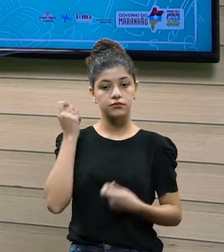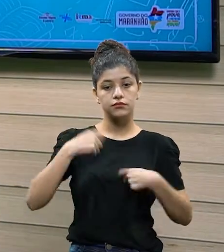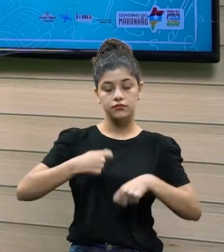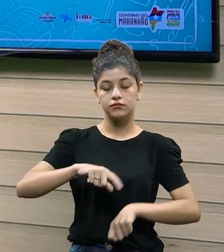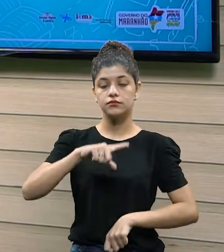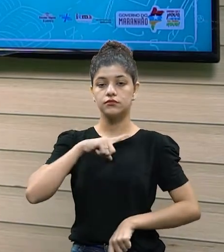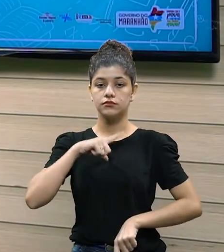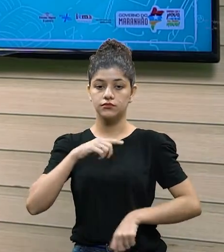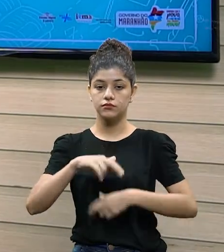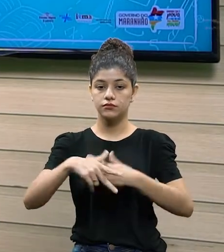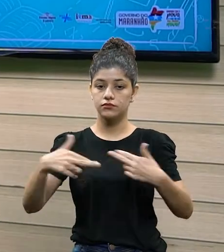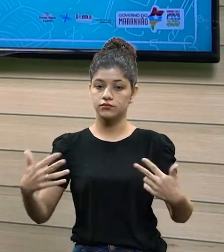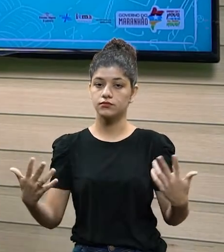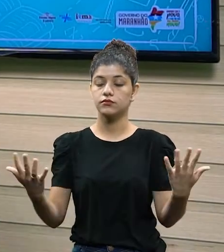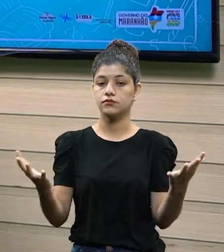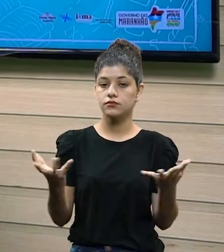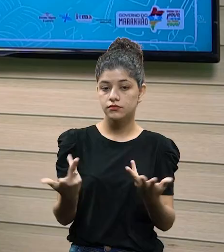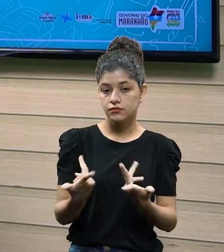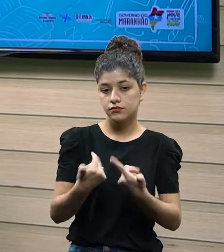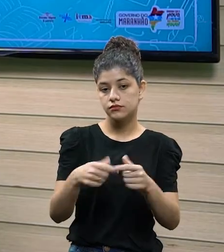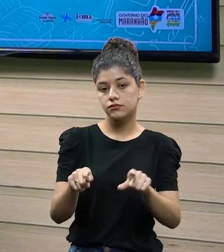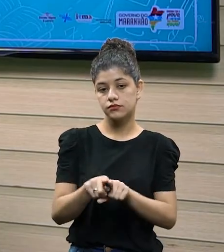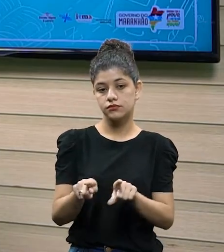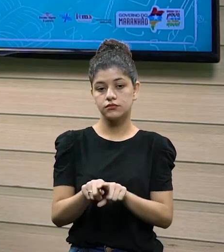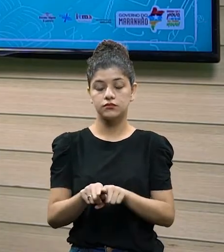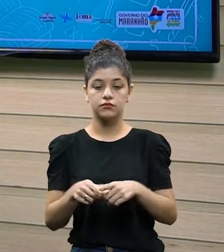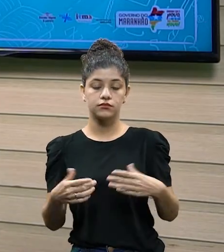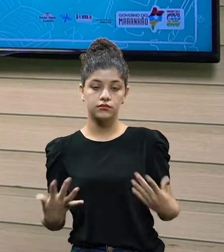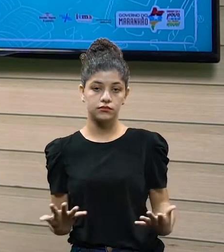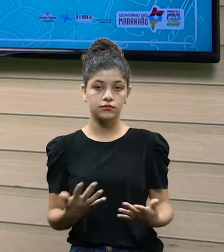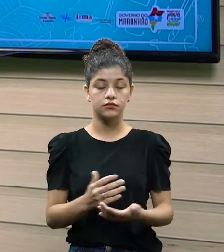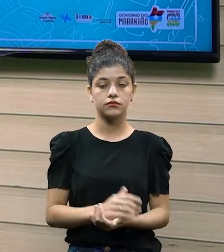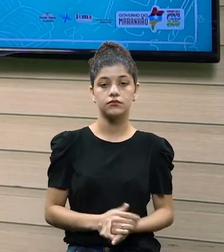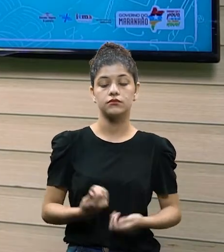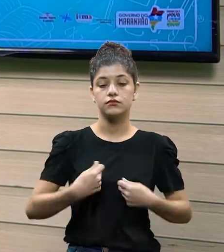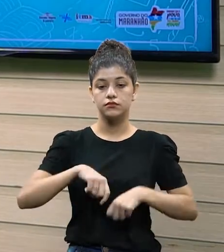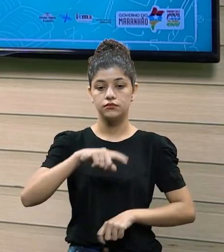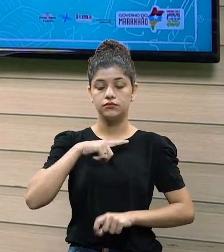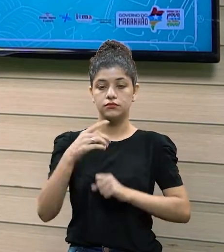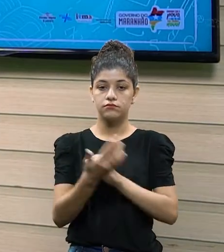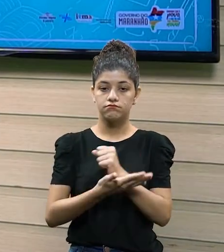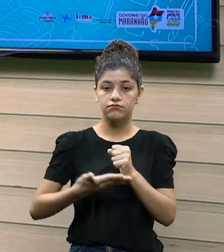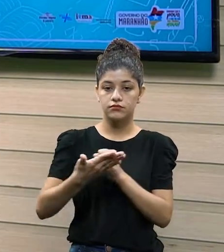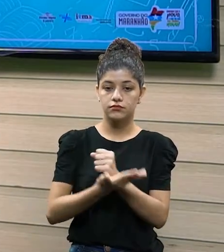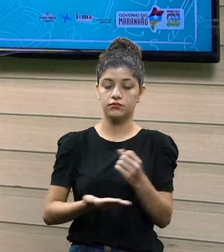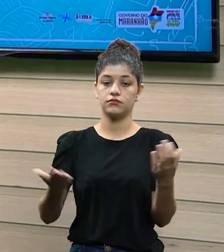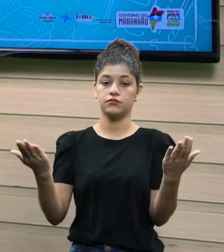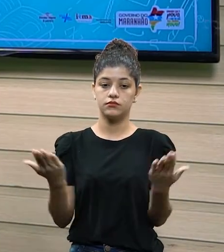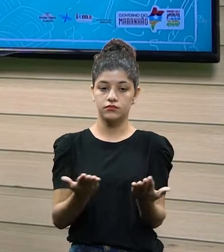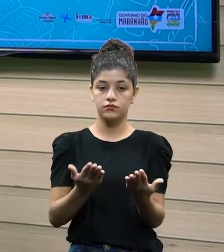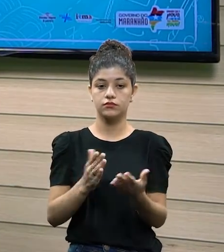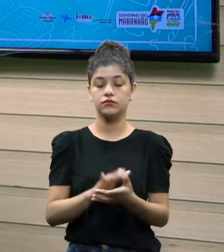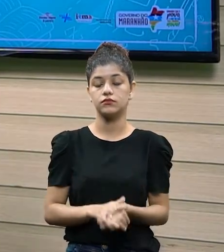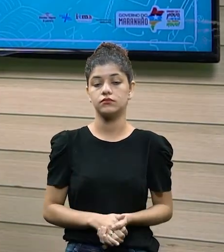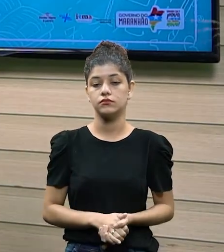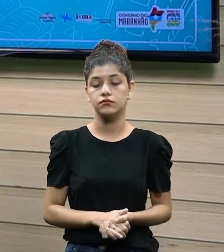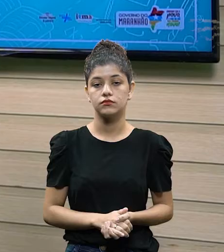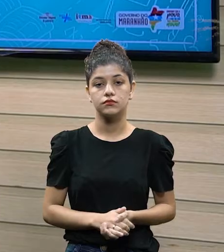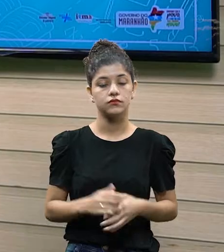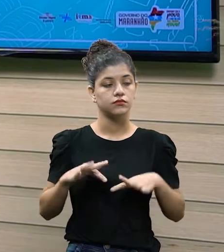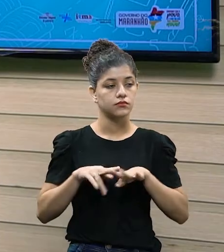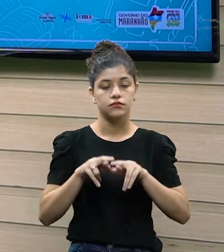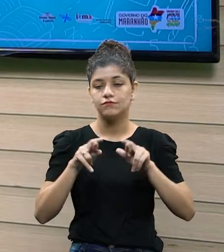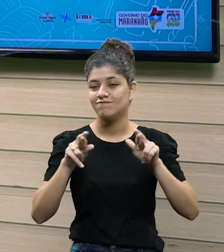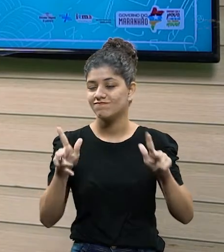outras habilidades, para poder estar agregando. E então o homo econômico ele tem uma figura fundamental hoje, nessa questão ele faz toda a